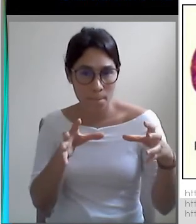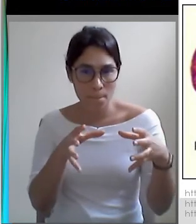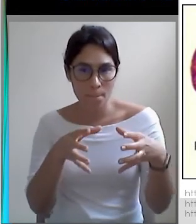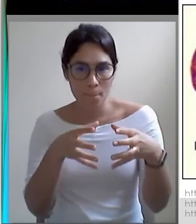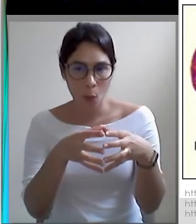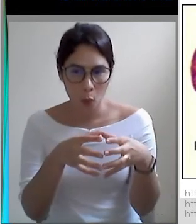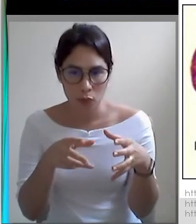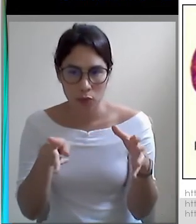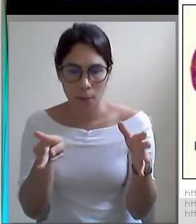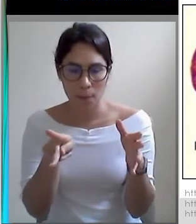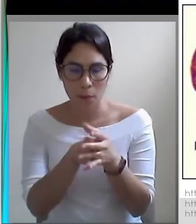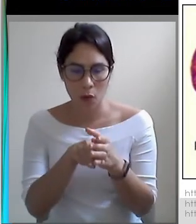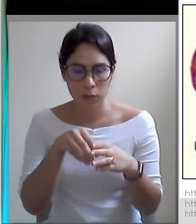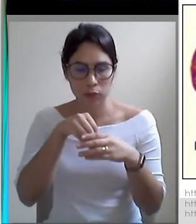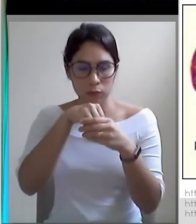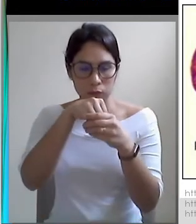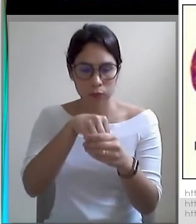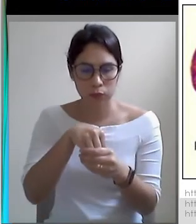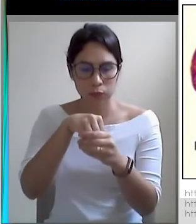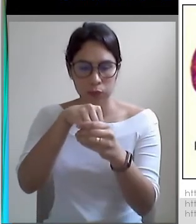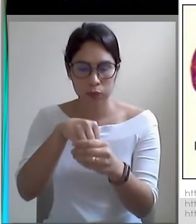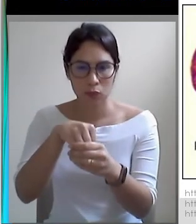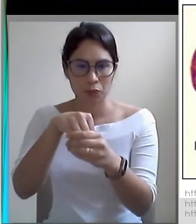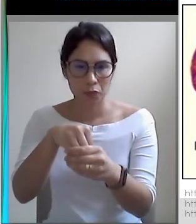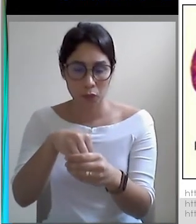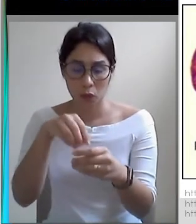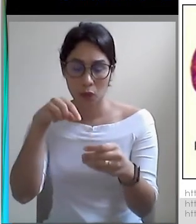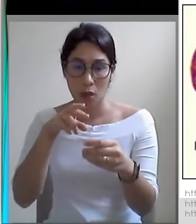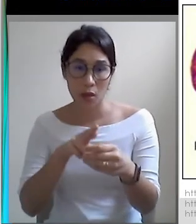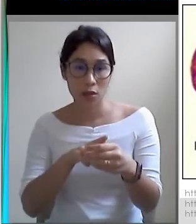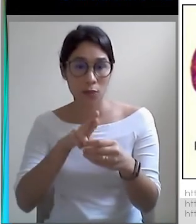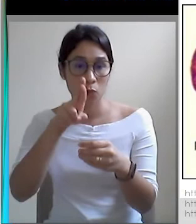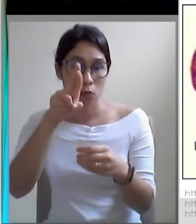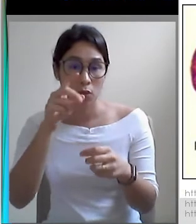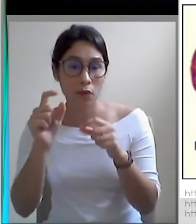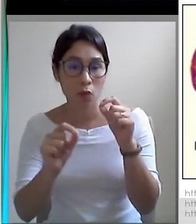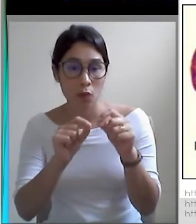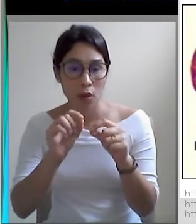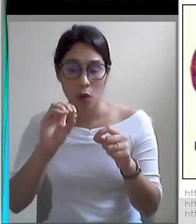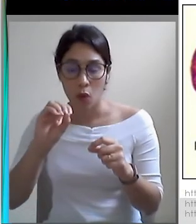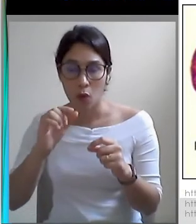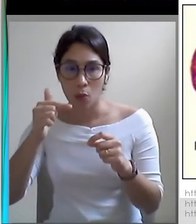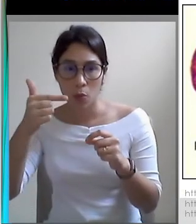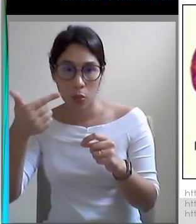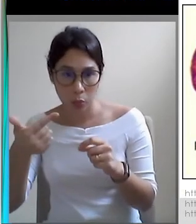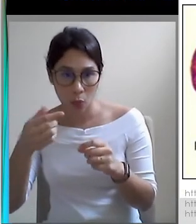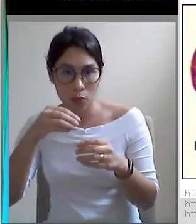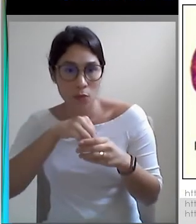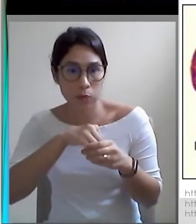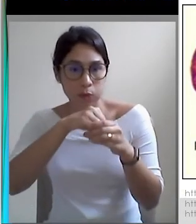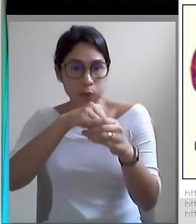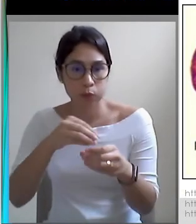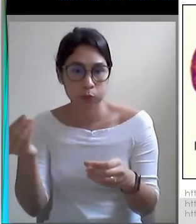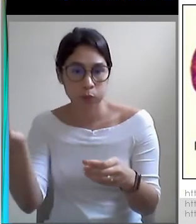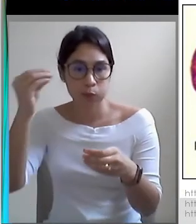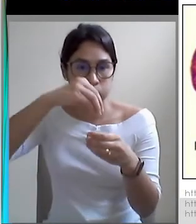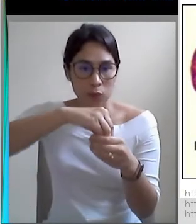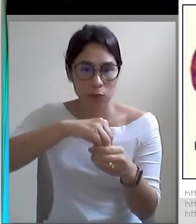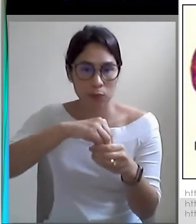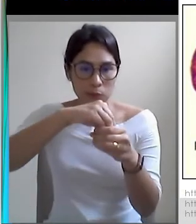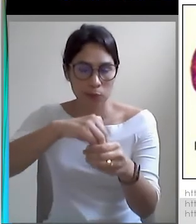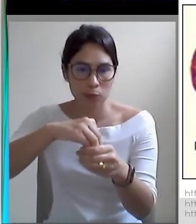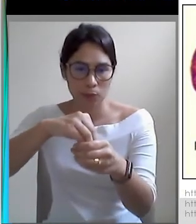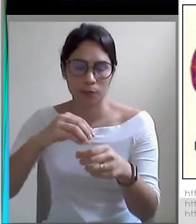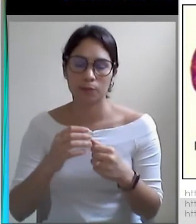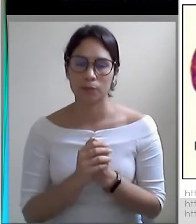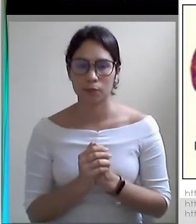hemoglobina, a qual é responsável pelo transporte de oxigênio. É considerada uma célula em